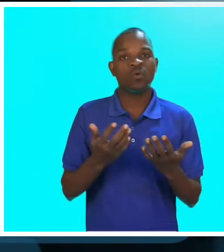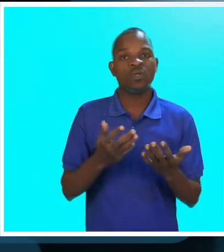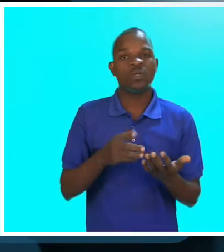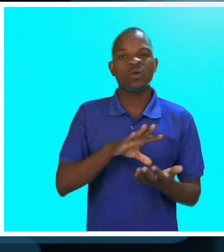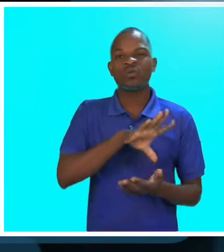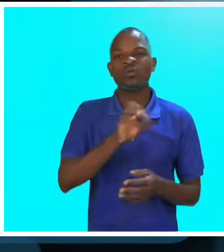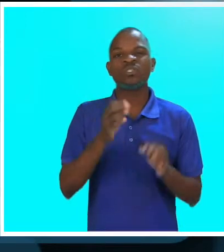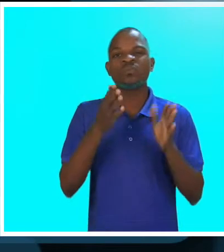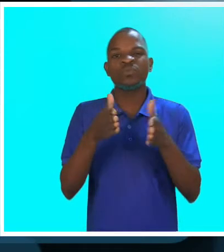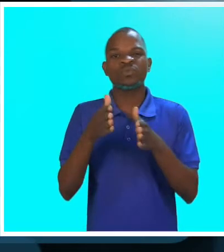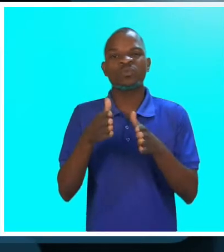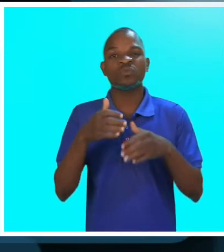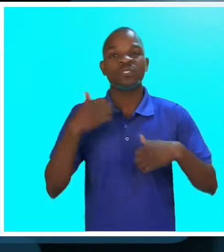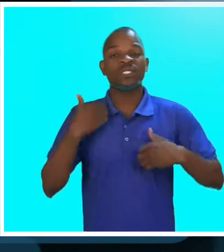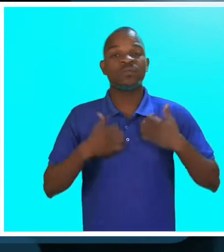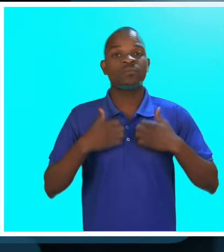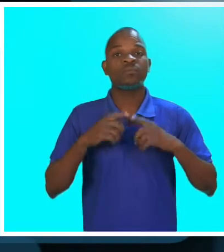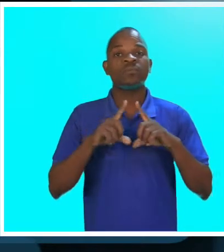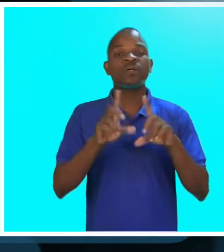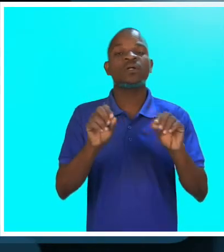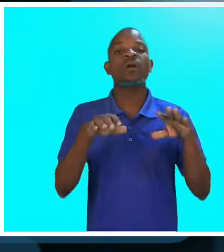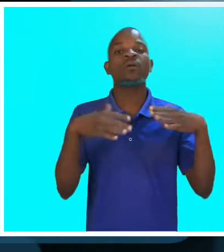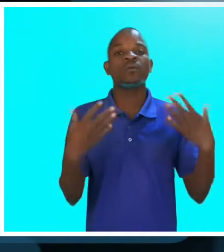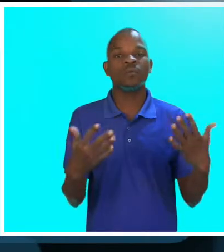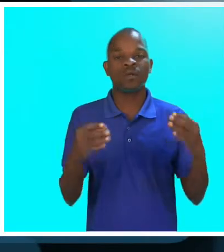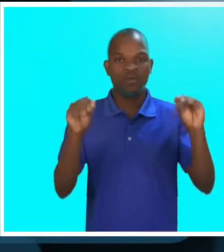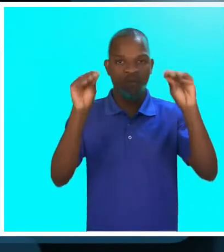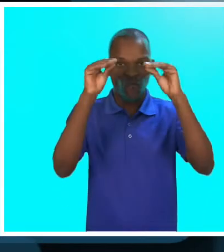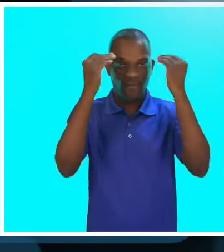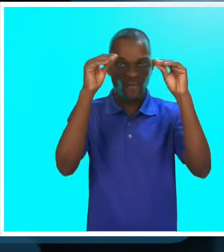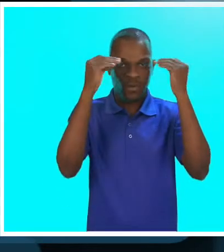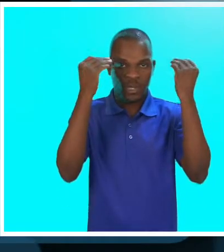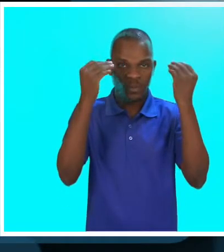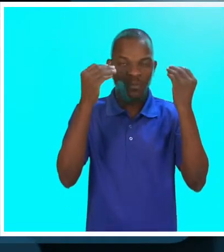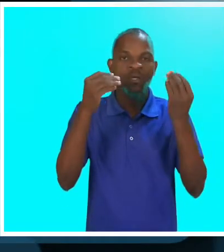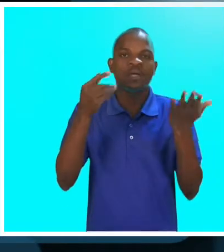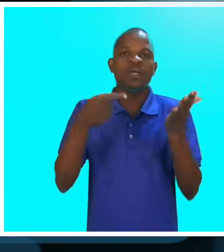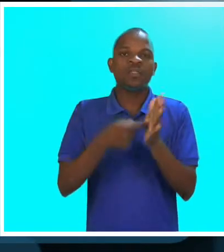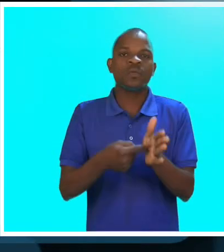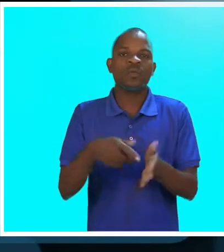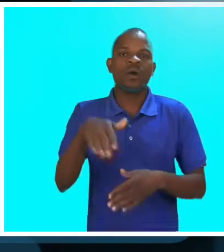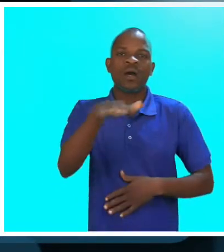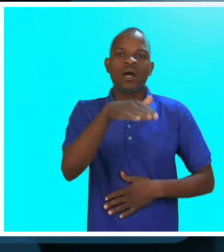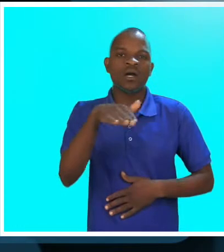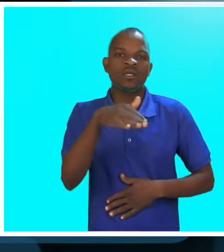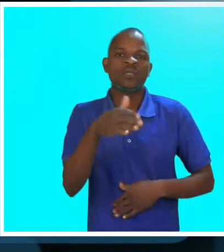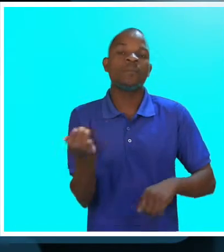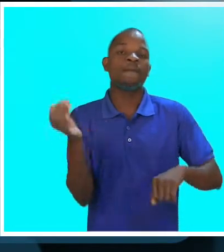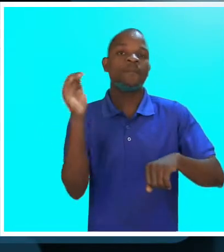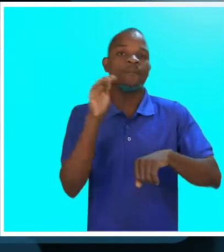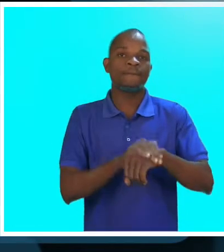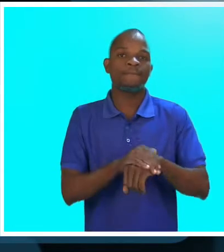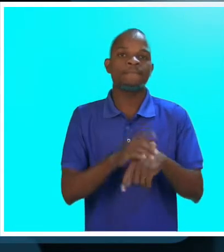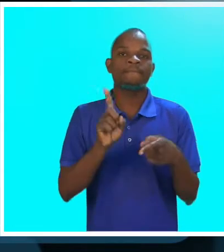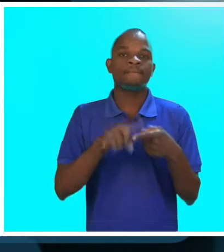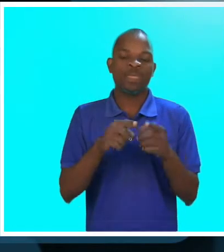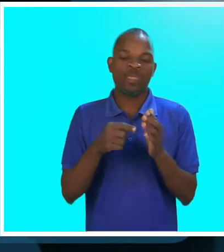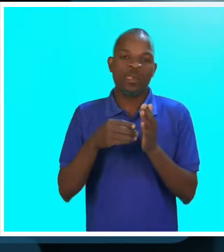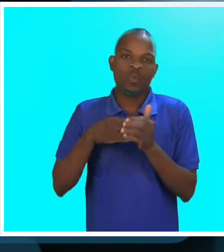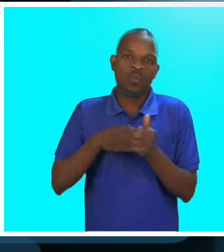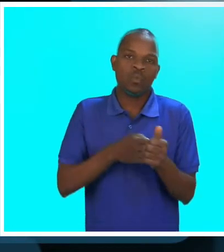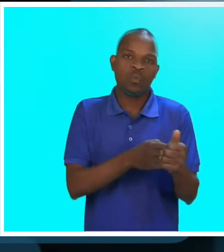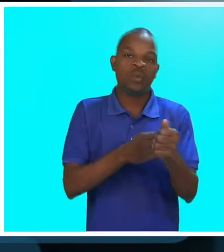dia nós estamos a virar as nossas atenções para o formação em áreas tecnológicas